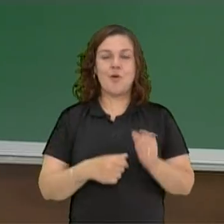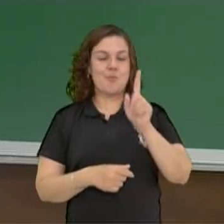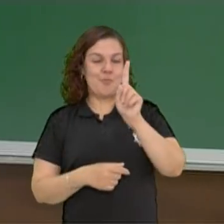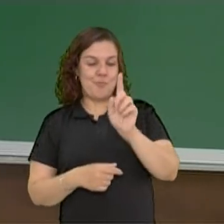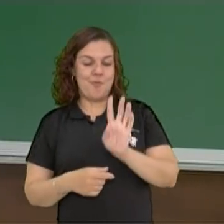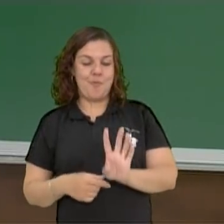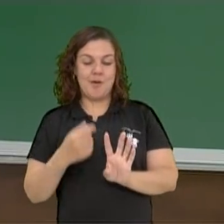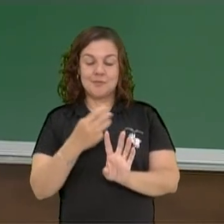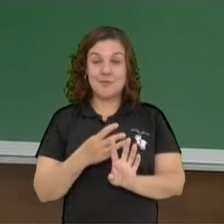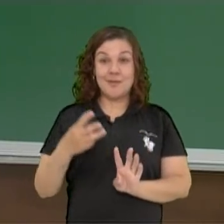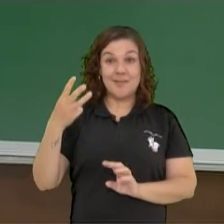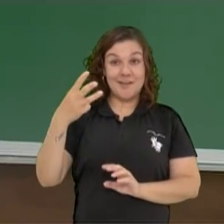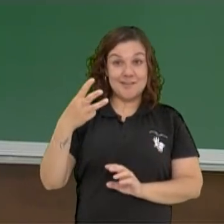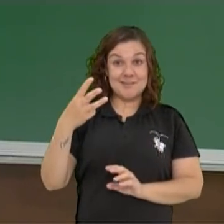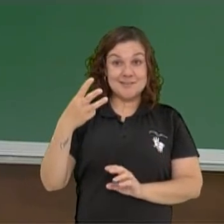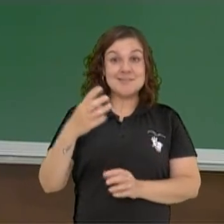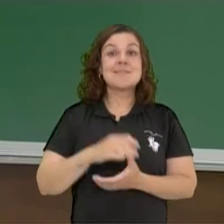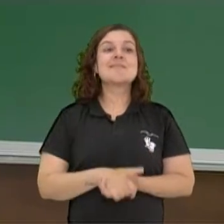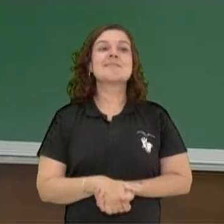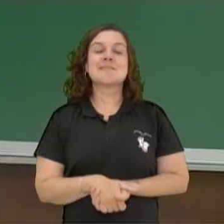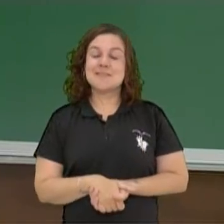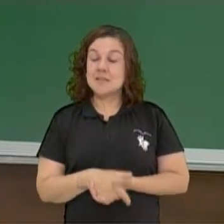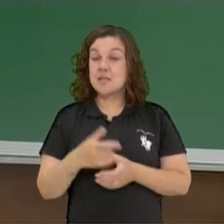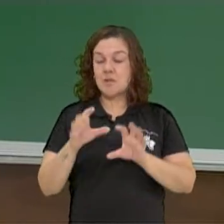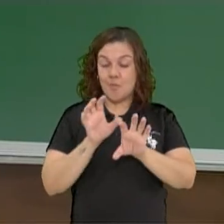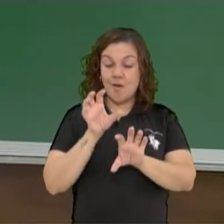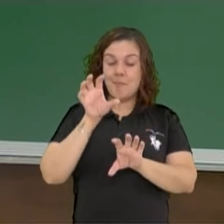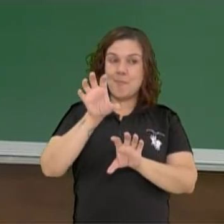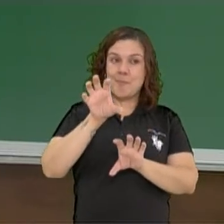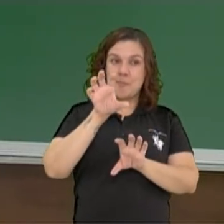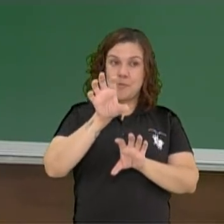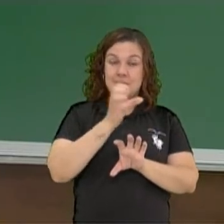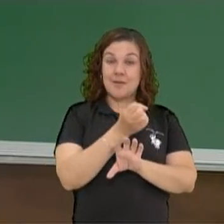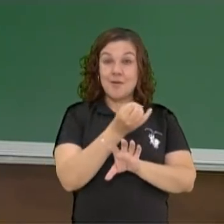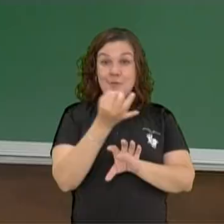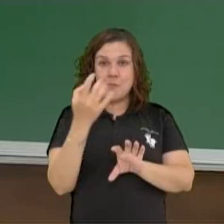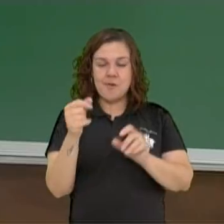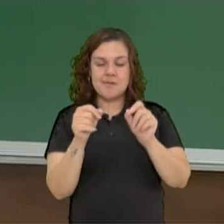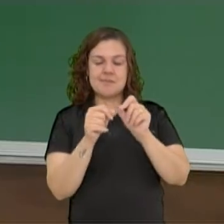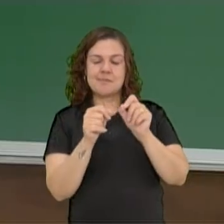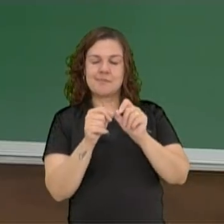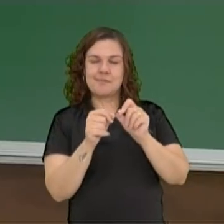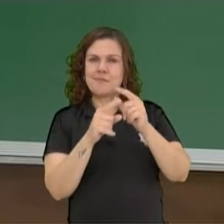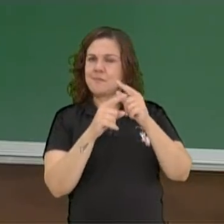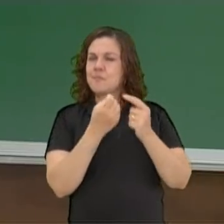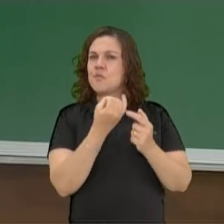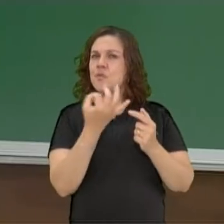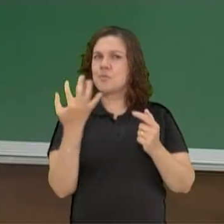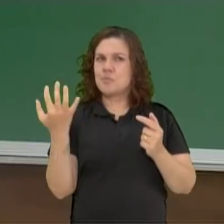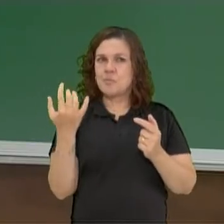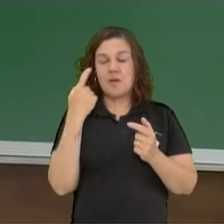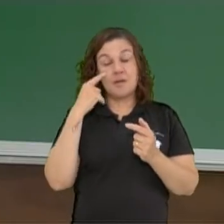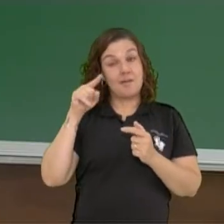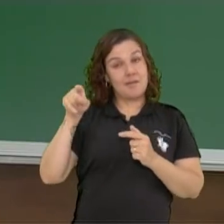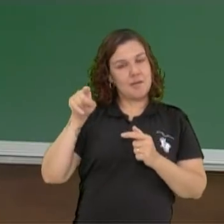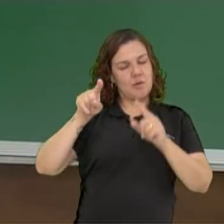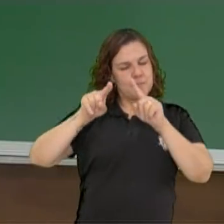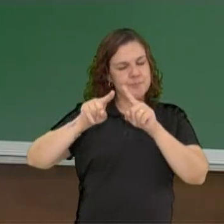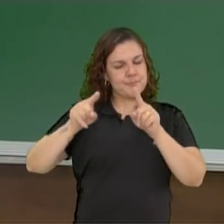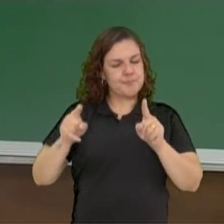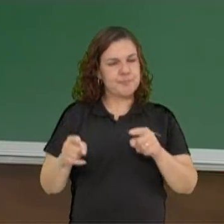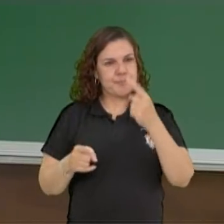Muito bem. Então, né, observe que a potência, né, é a quantidade ali, né, observe aqui que, né, no caso,